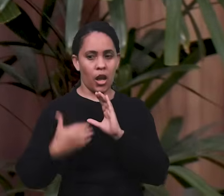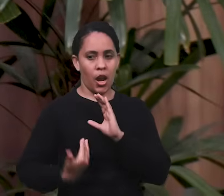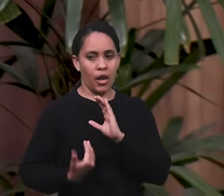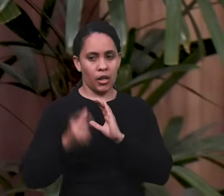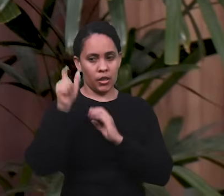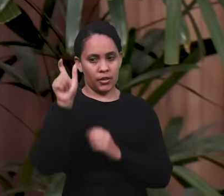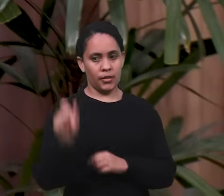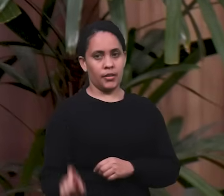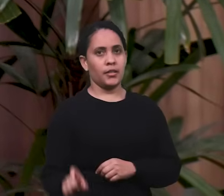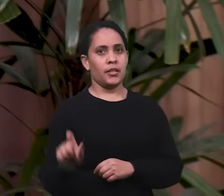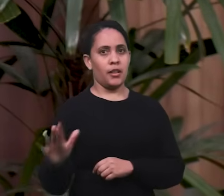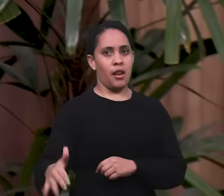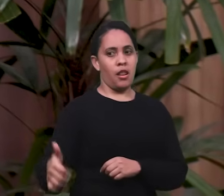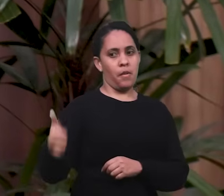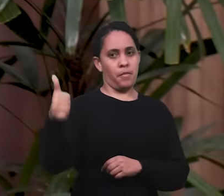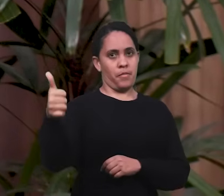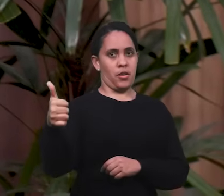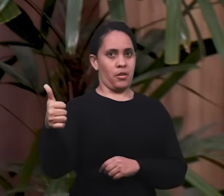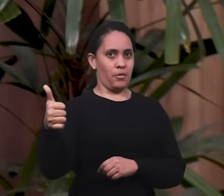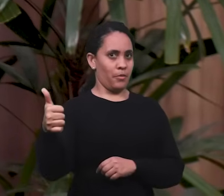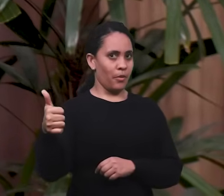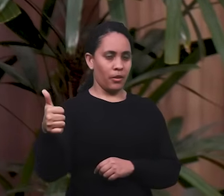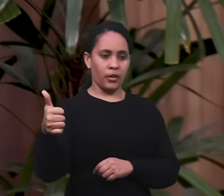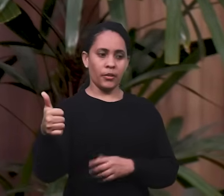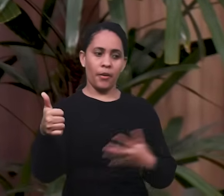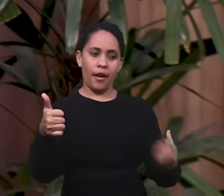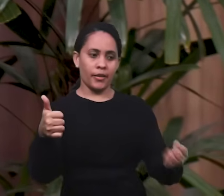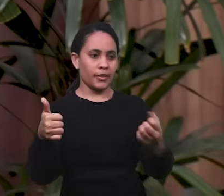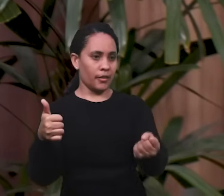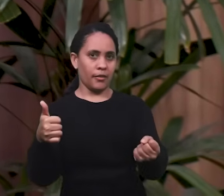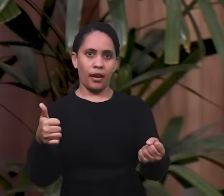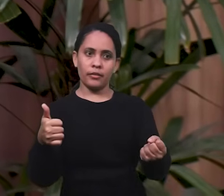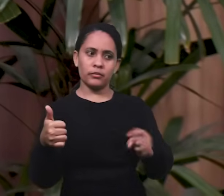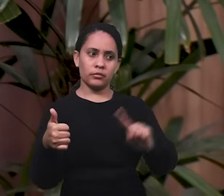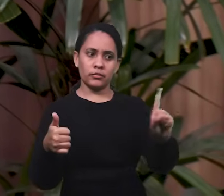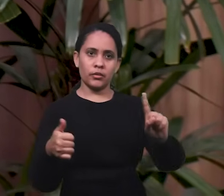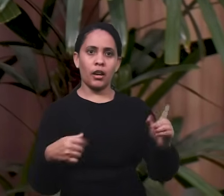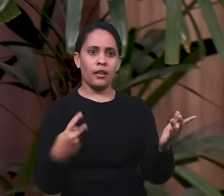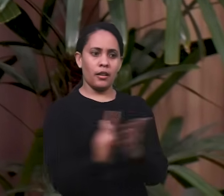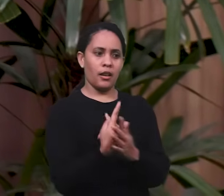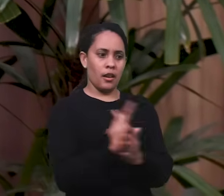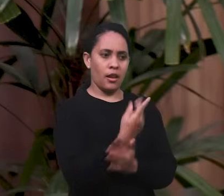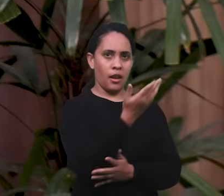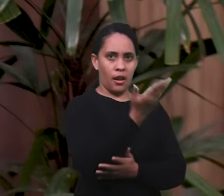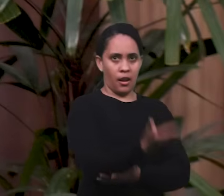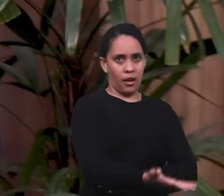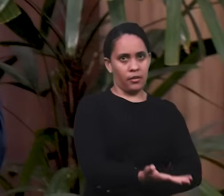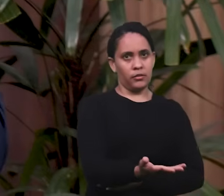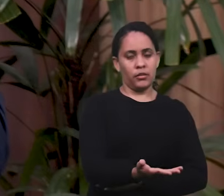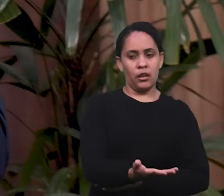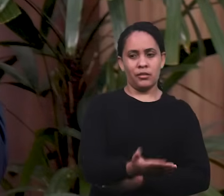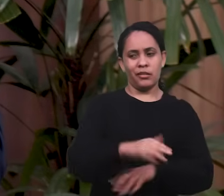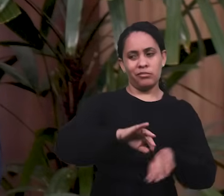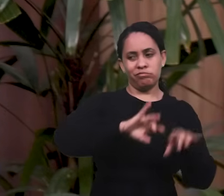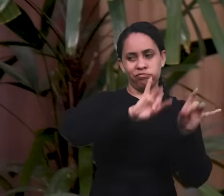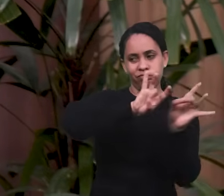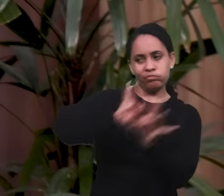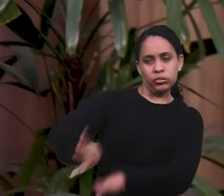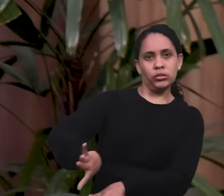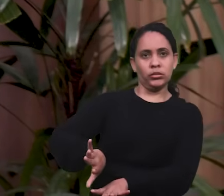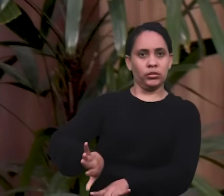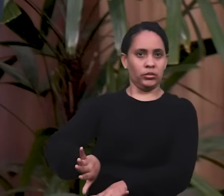uma índole melhor. E não compartilhava com aquelas coisas más que eles faziam. Então, não por acaso ele foi deixado de